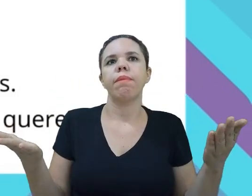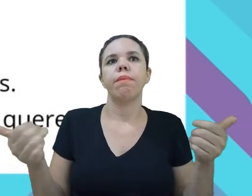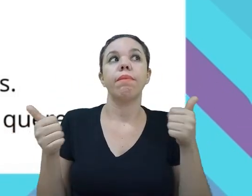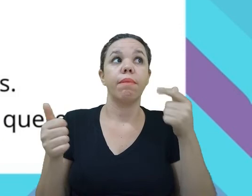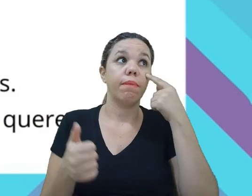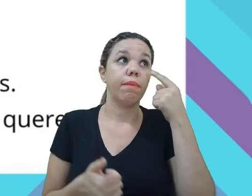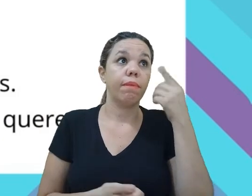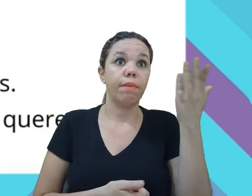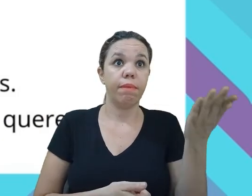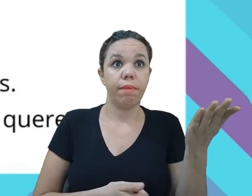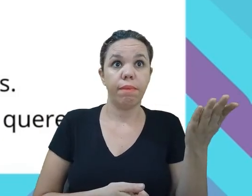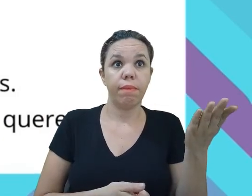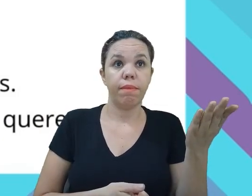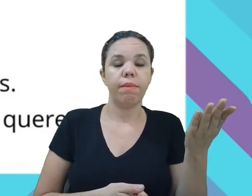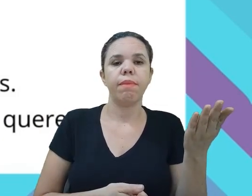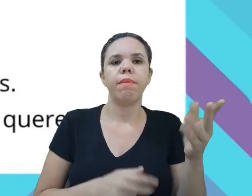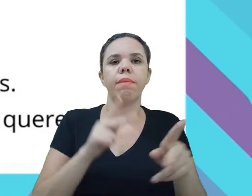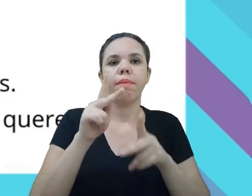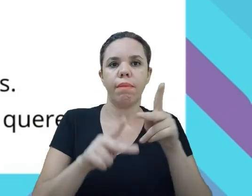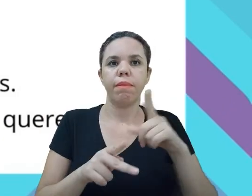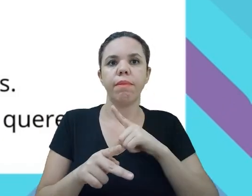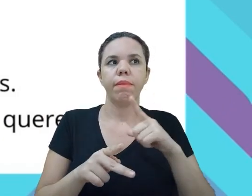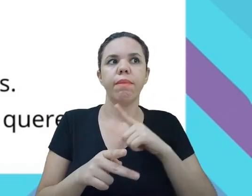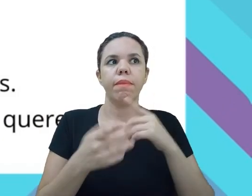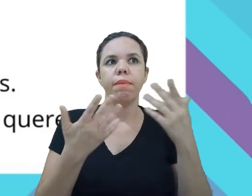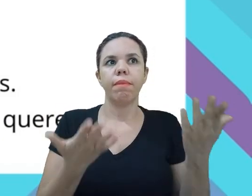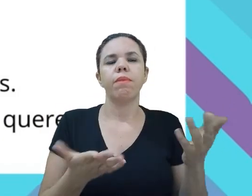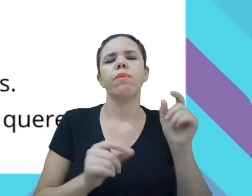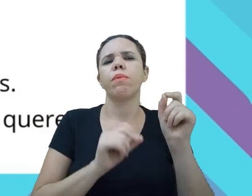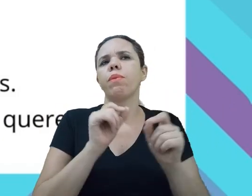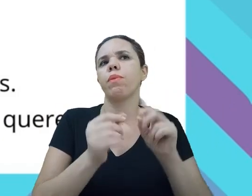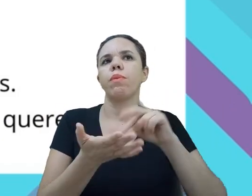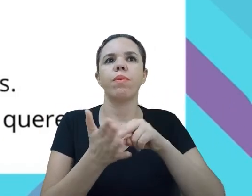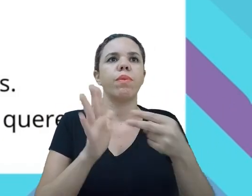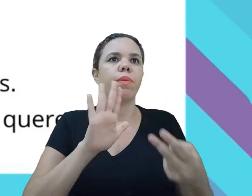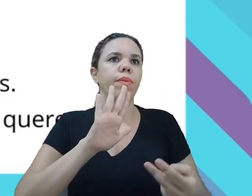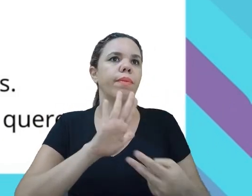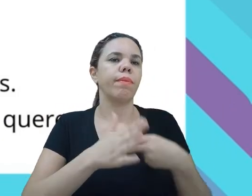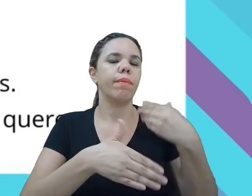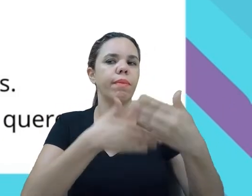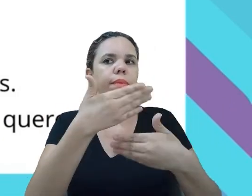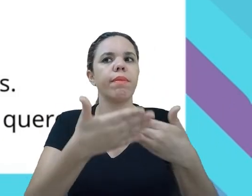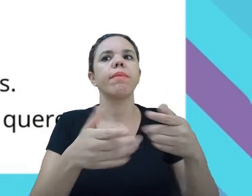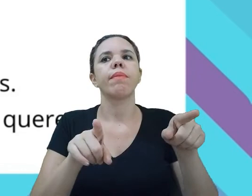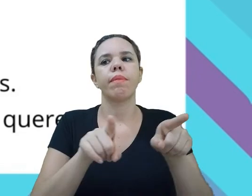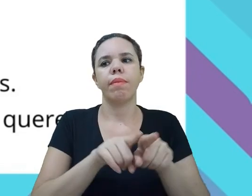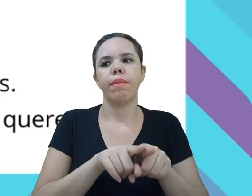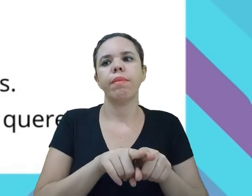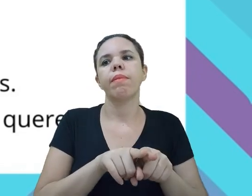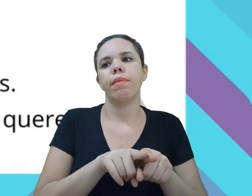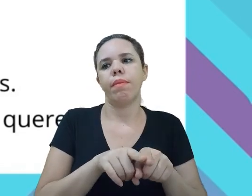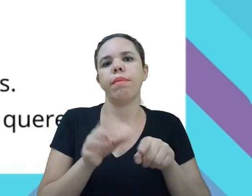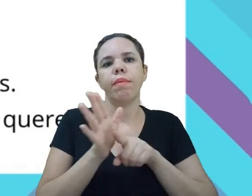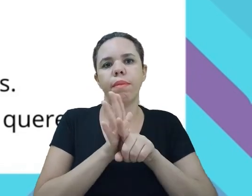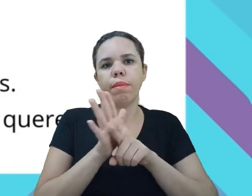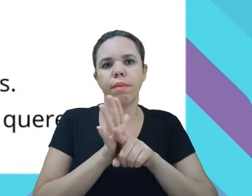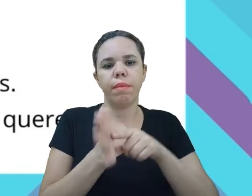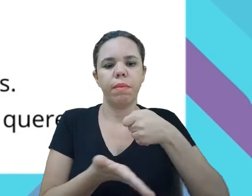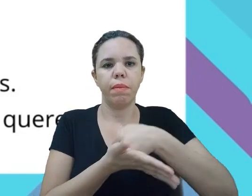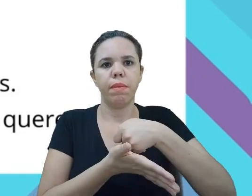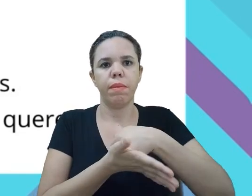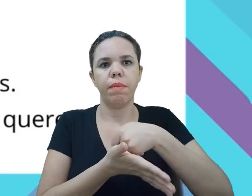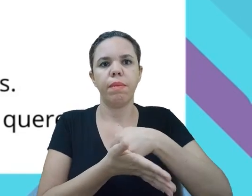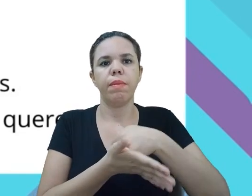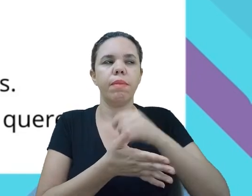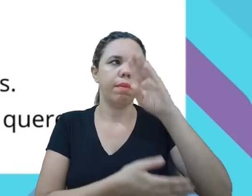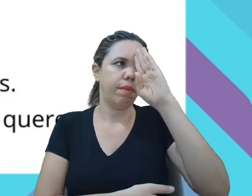questão da solidão do oral. Ela também refere à tristeza. Chorar faz acalmar, suportar o peso dos problemas, o que